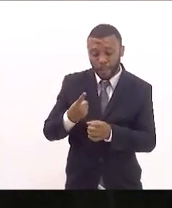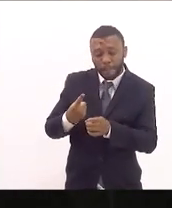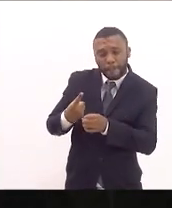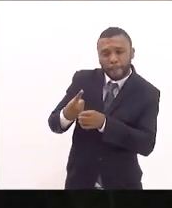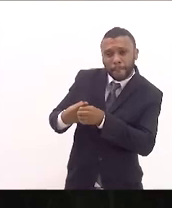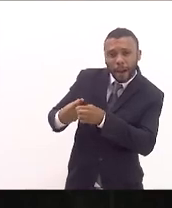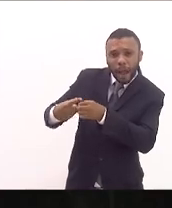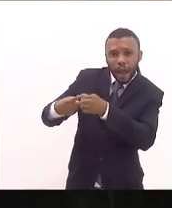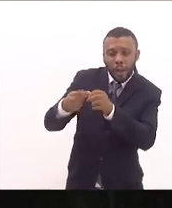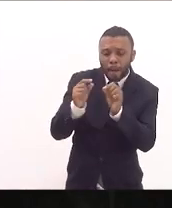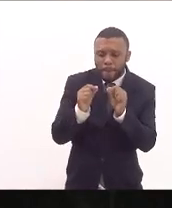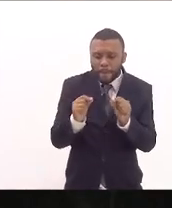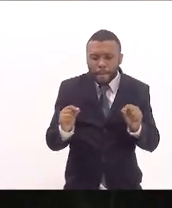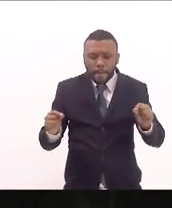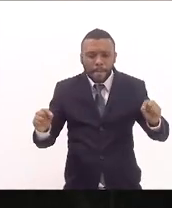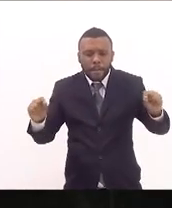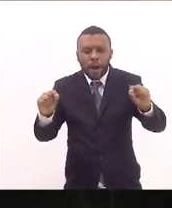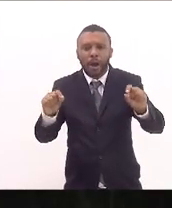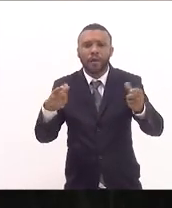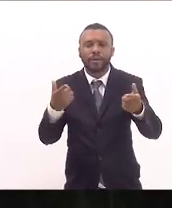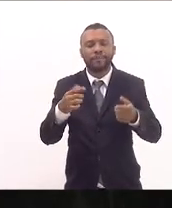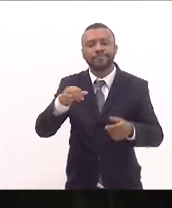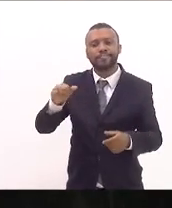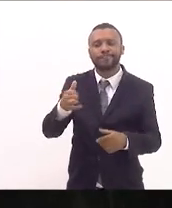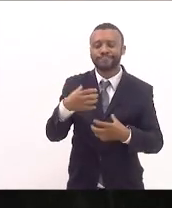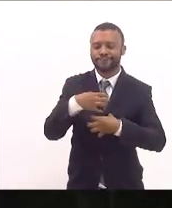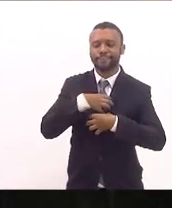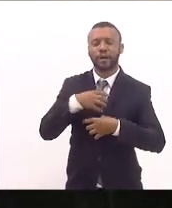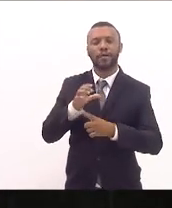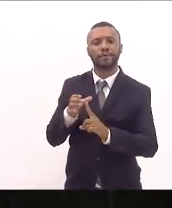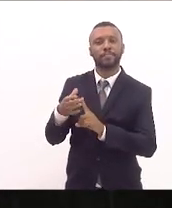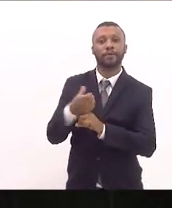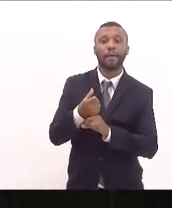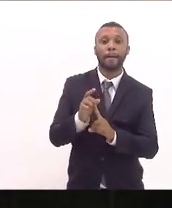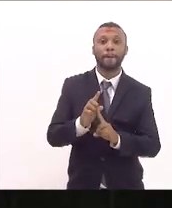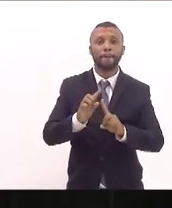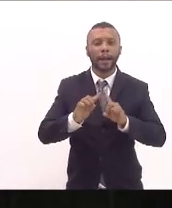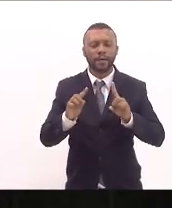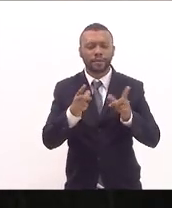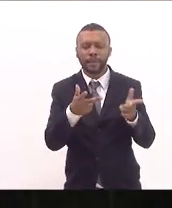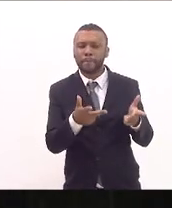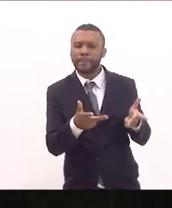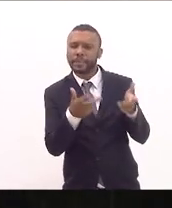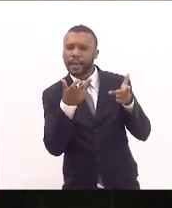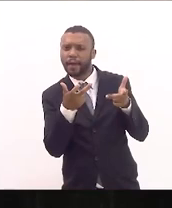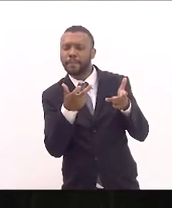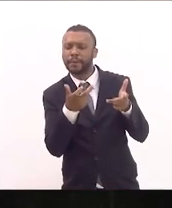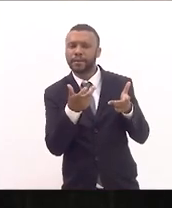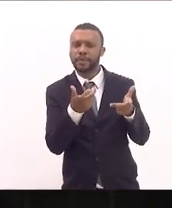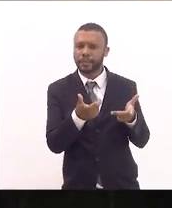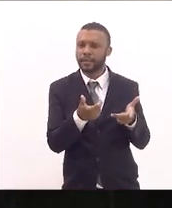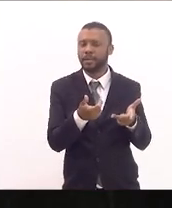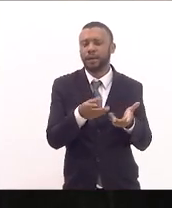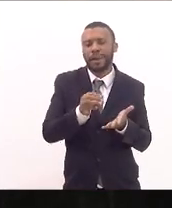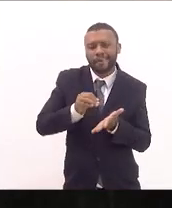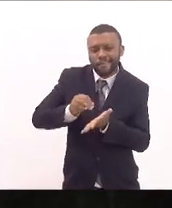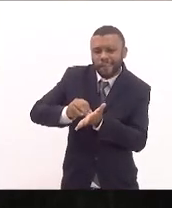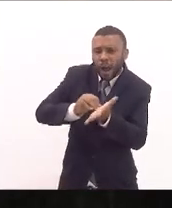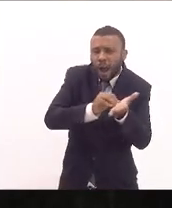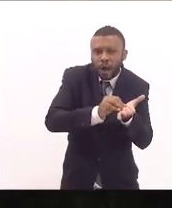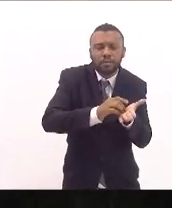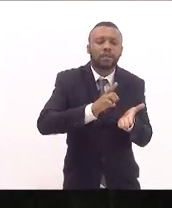tão aconchegante mas que ao olhar visivelmente você ver as necessidades e as suas